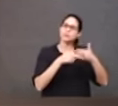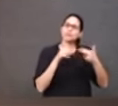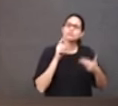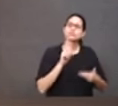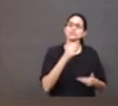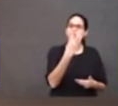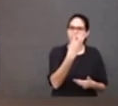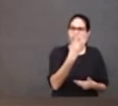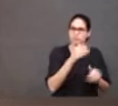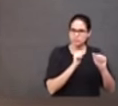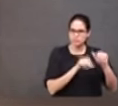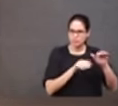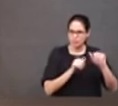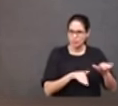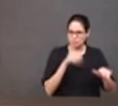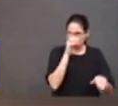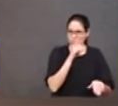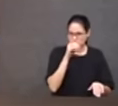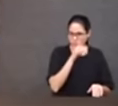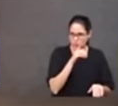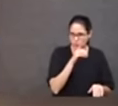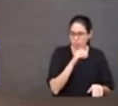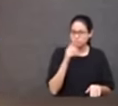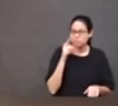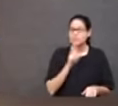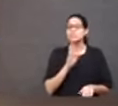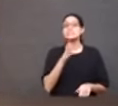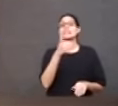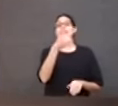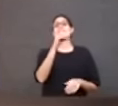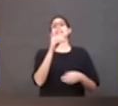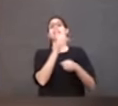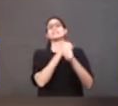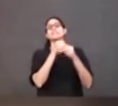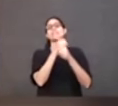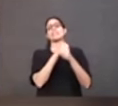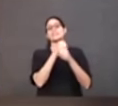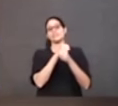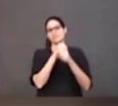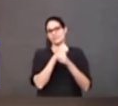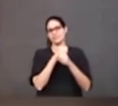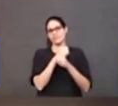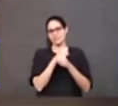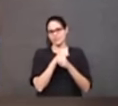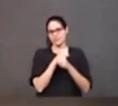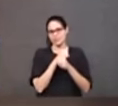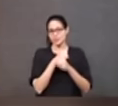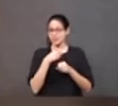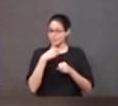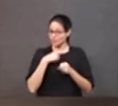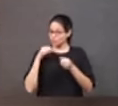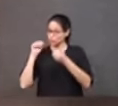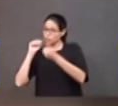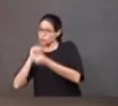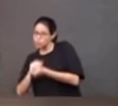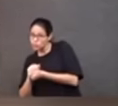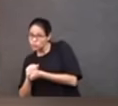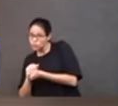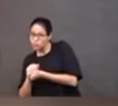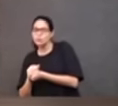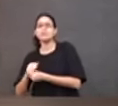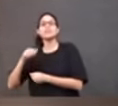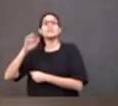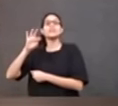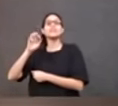domingo, completa 10 anos do dia em que, festivamente, eu e o ministro Fernando Haddad